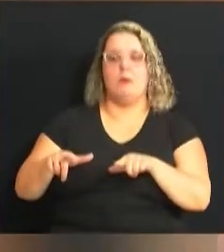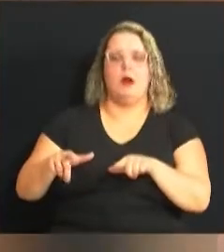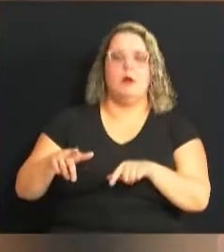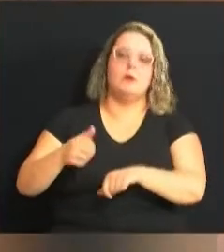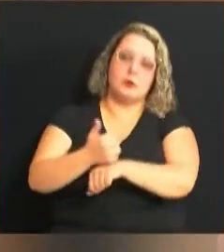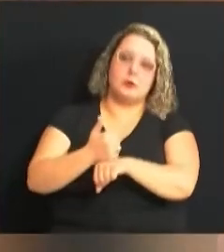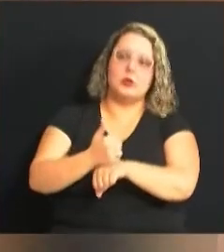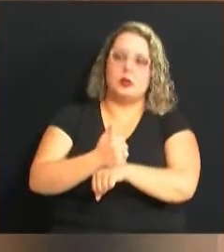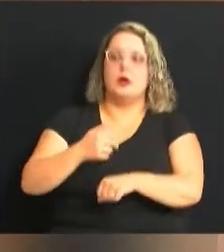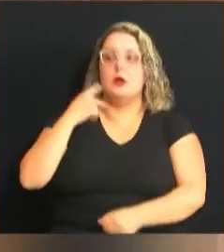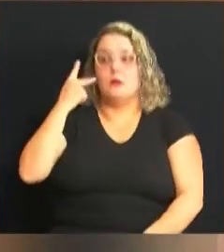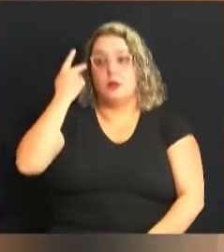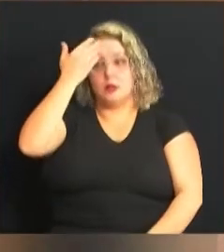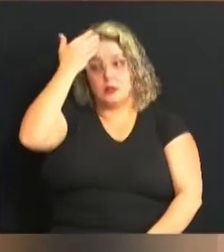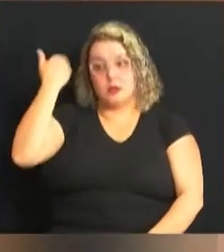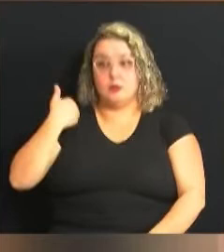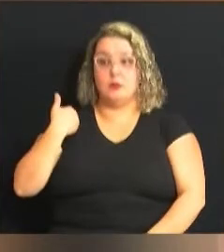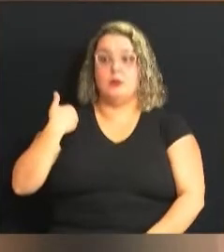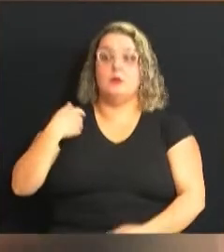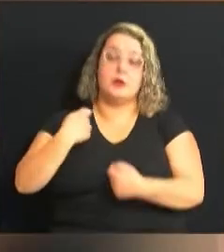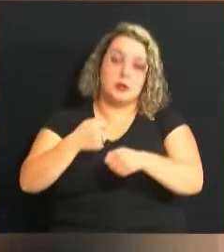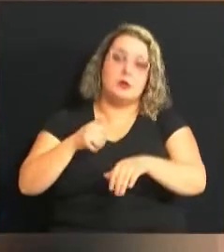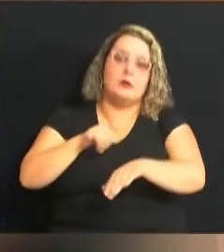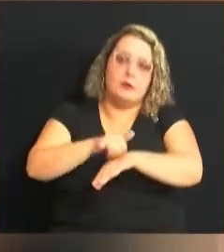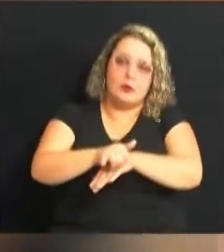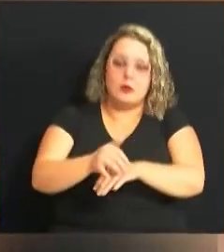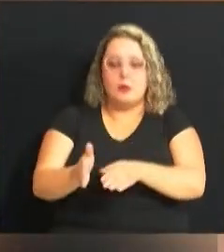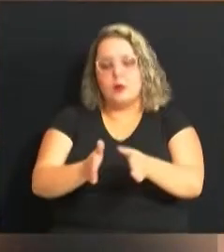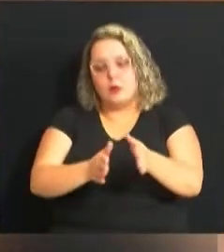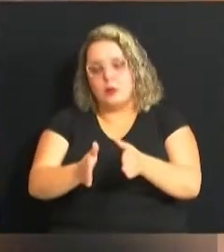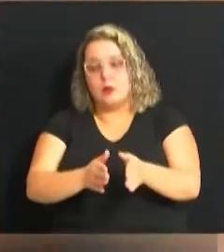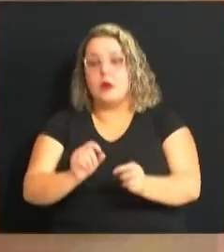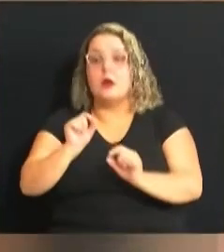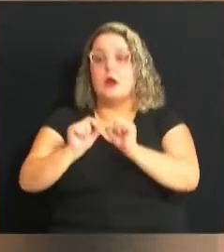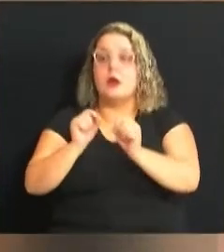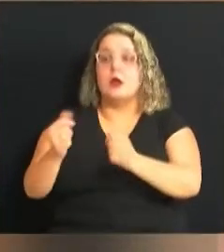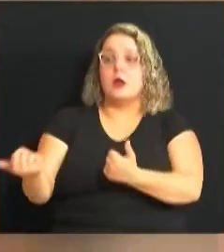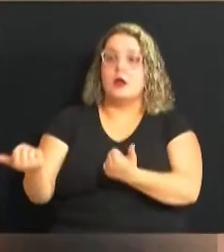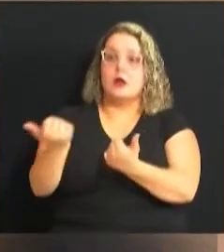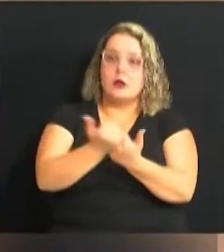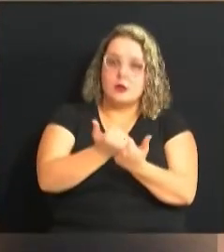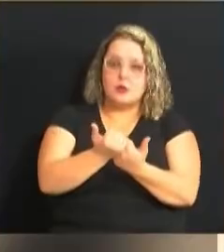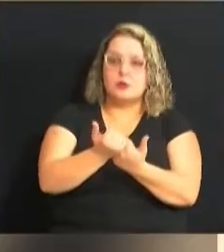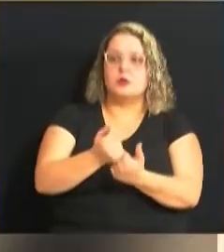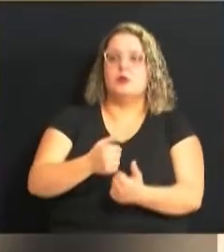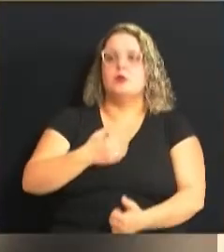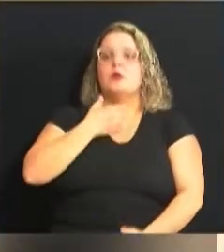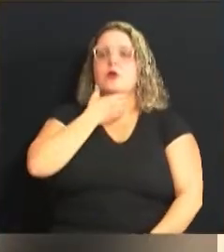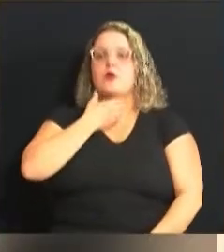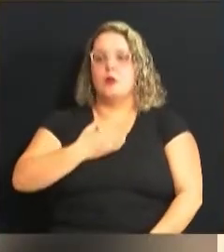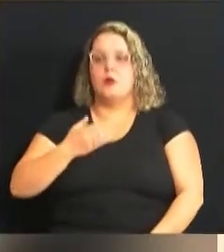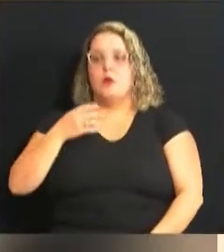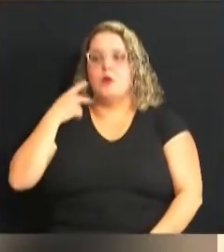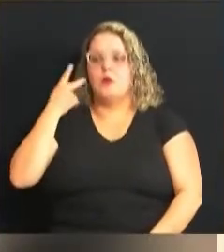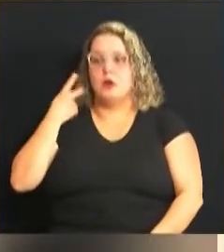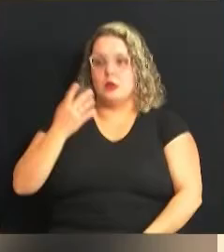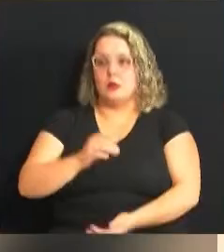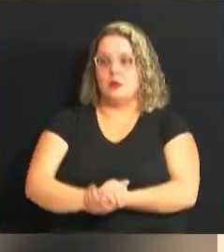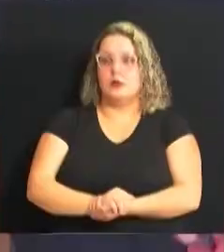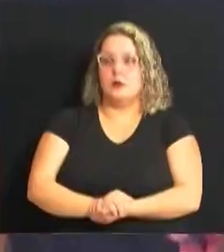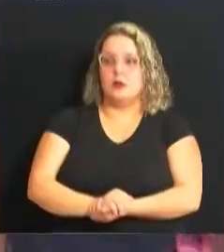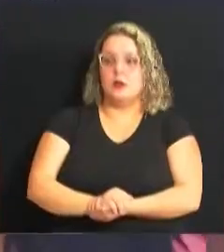Durante a reunião, a vereadora Débora Palermo se ausentou por um tempo e quem assumiu a mesa foi o parlamentar Carmo